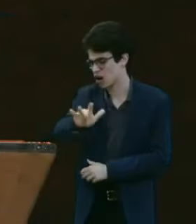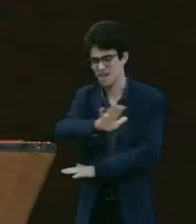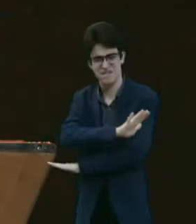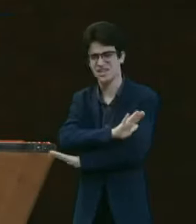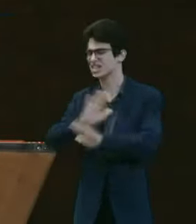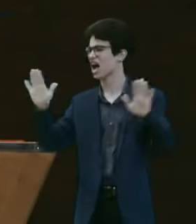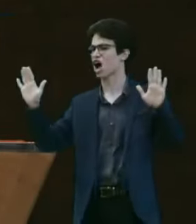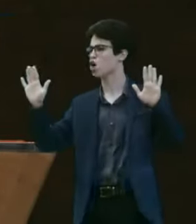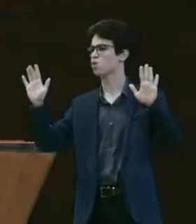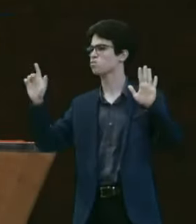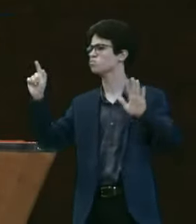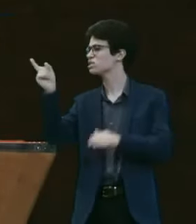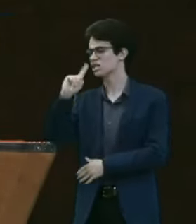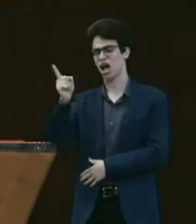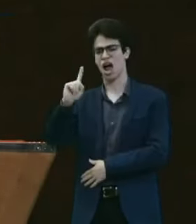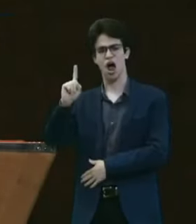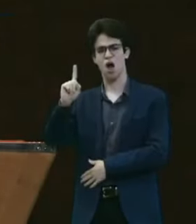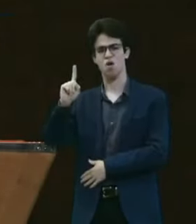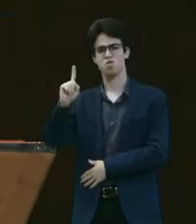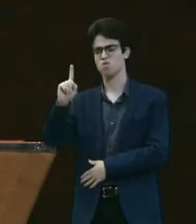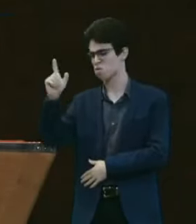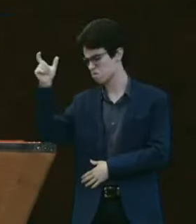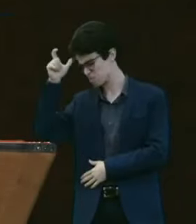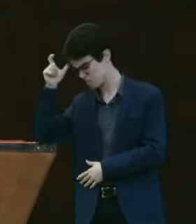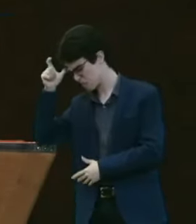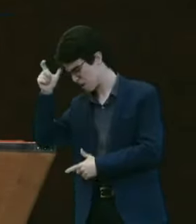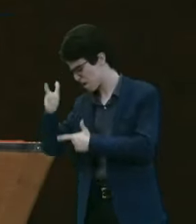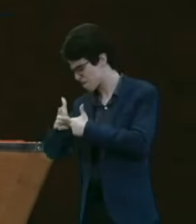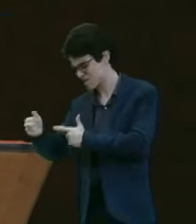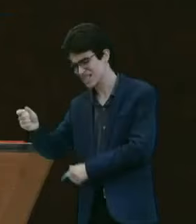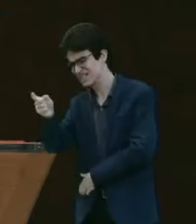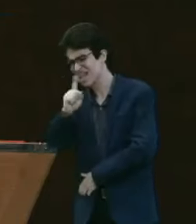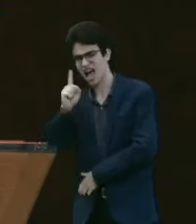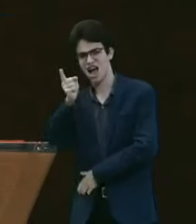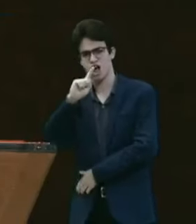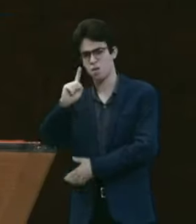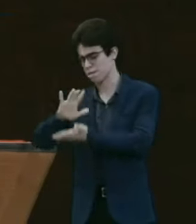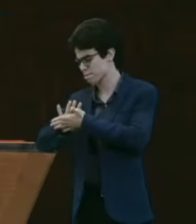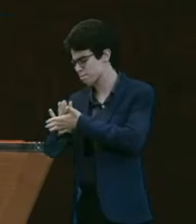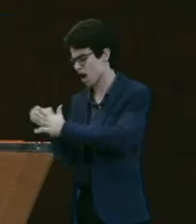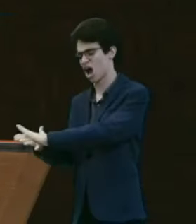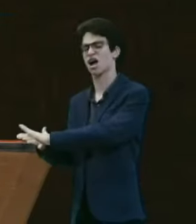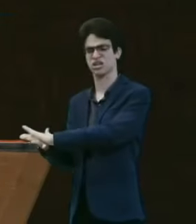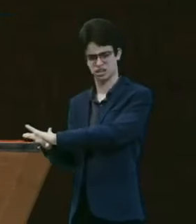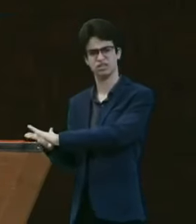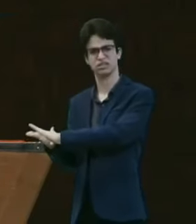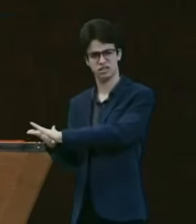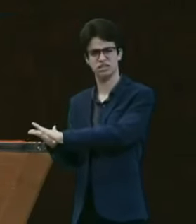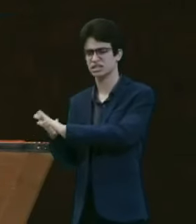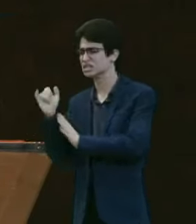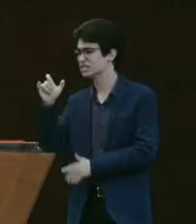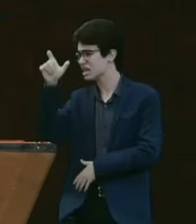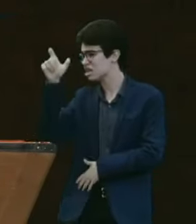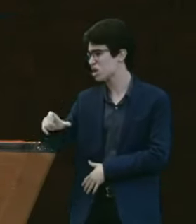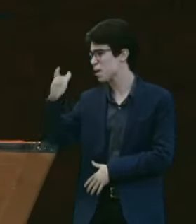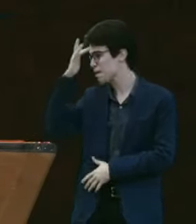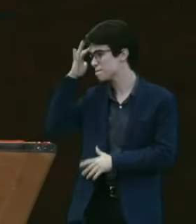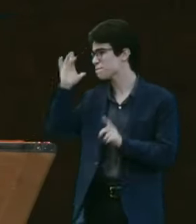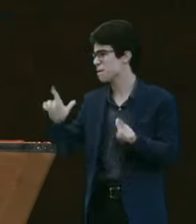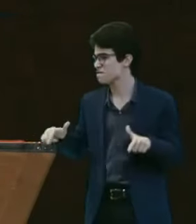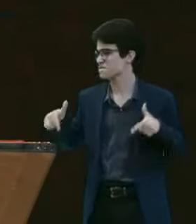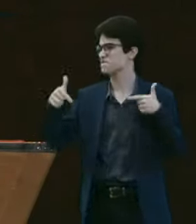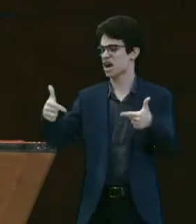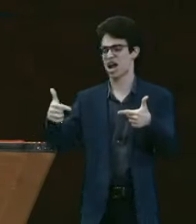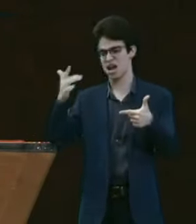filhos, que ele não vai vencer a batalha nas nossas casas. Aonde existe um guerreiro, aonde